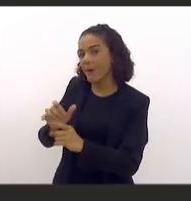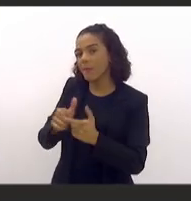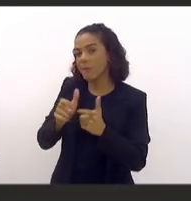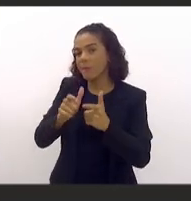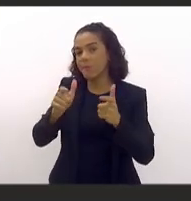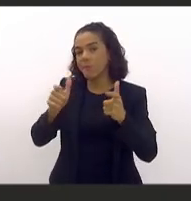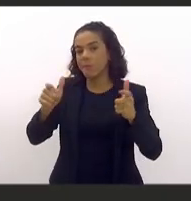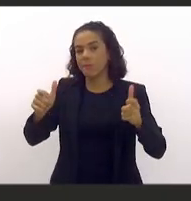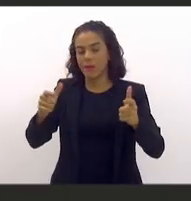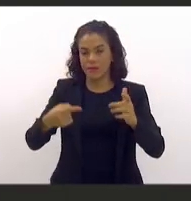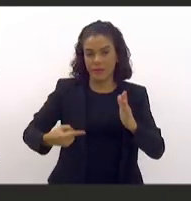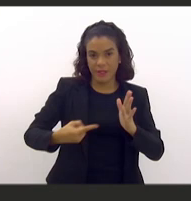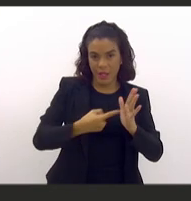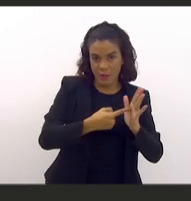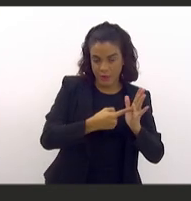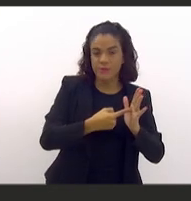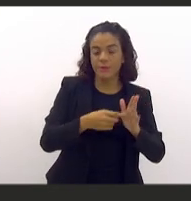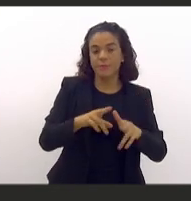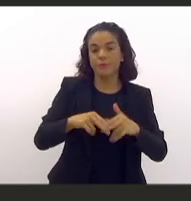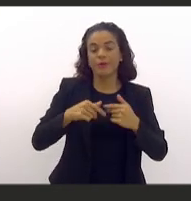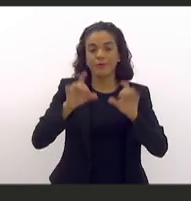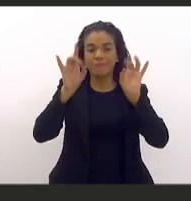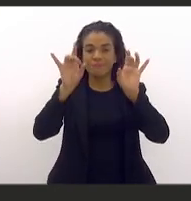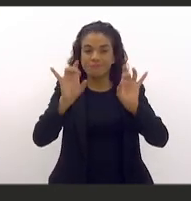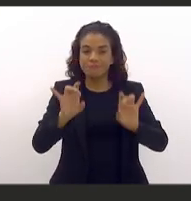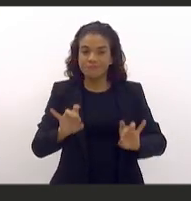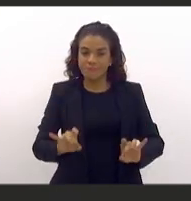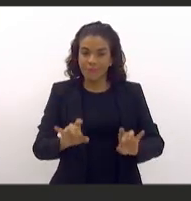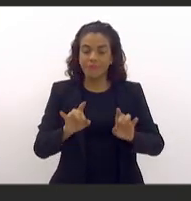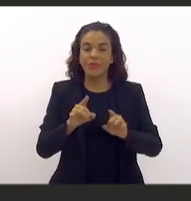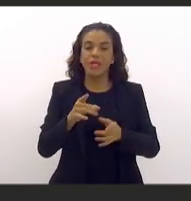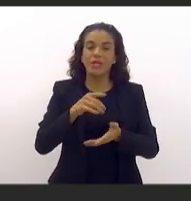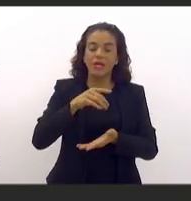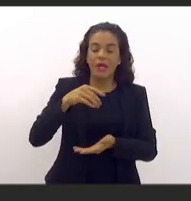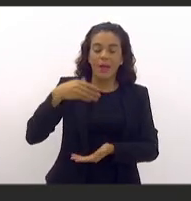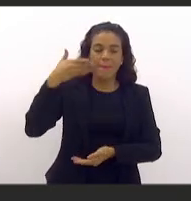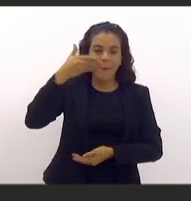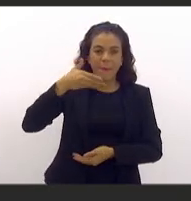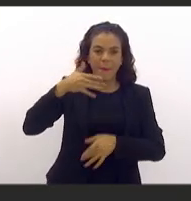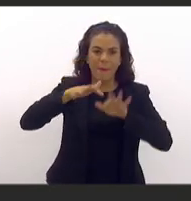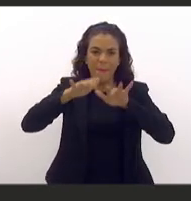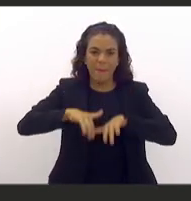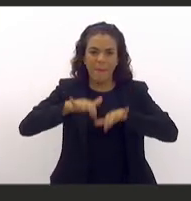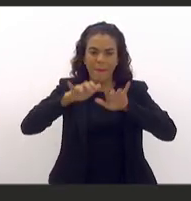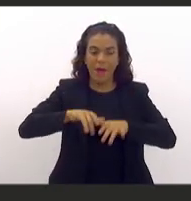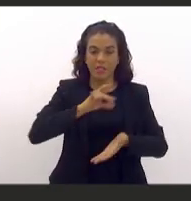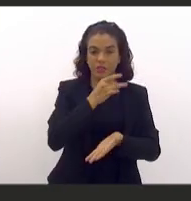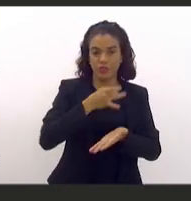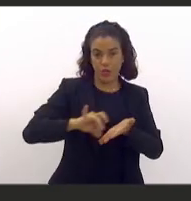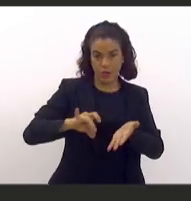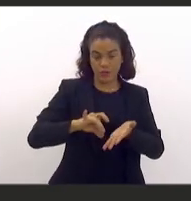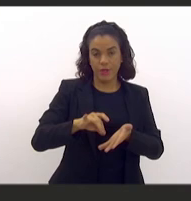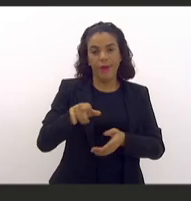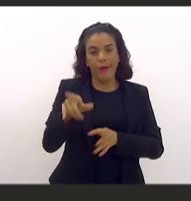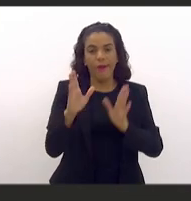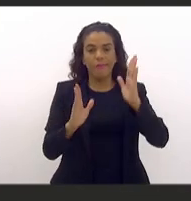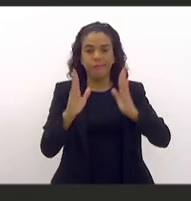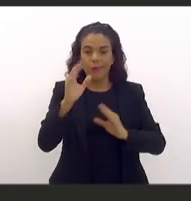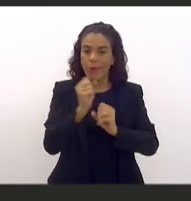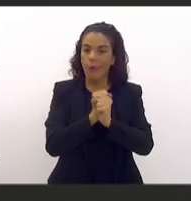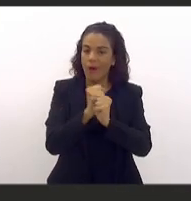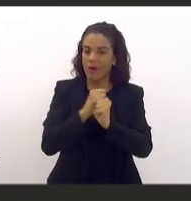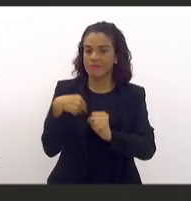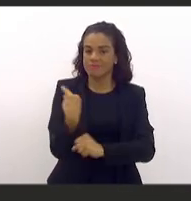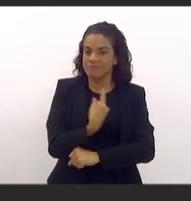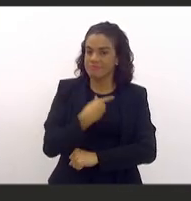crescimento de denúncias, especialmente relacionadas com o discurso de ódio. Eu vou mostrar para vocês esses dados. Então, é um ano que a gente já